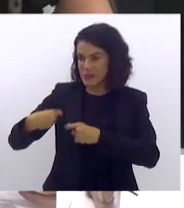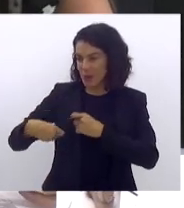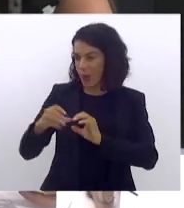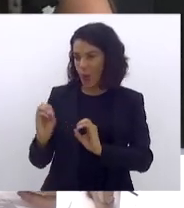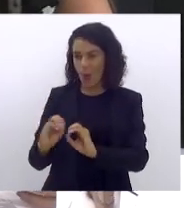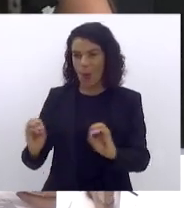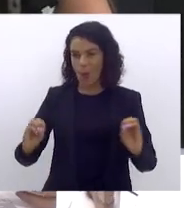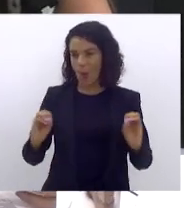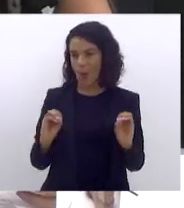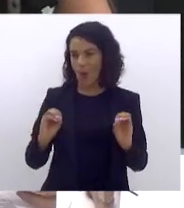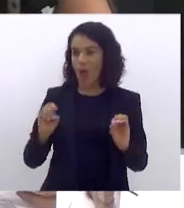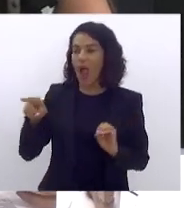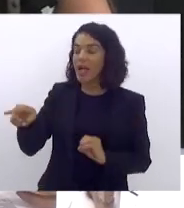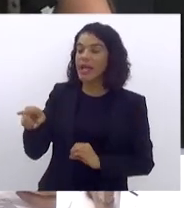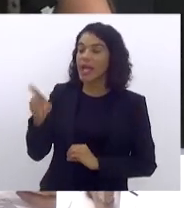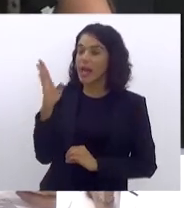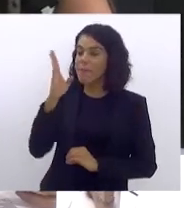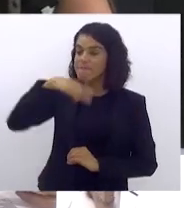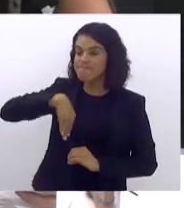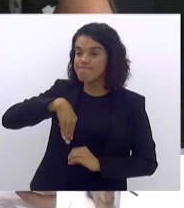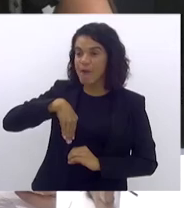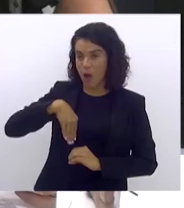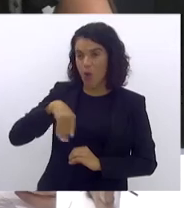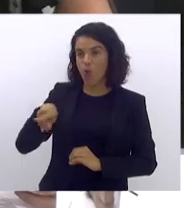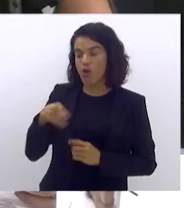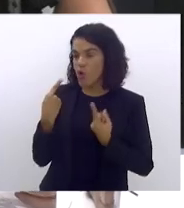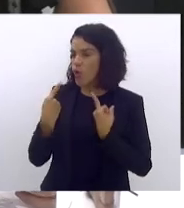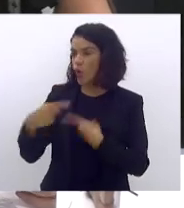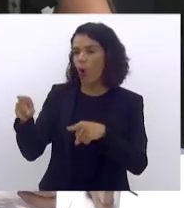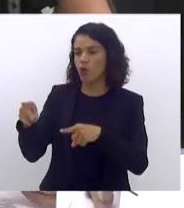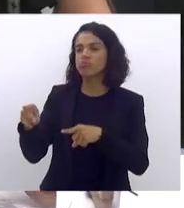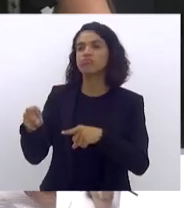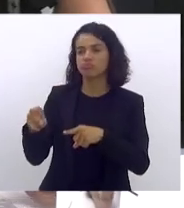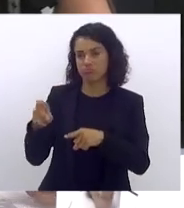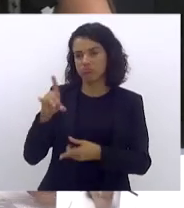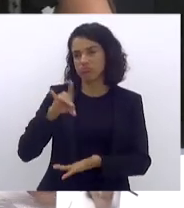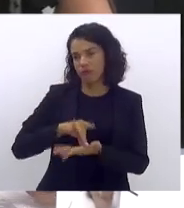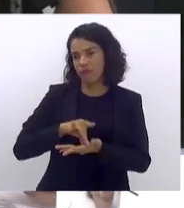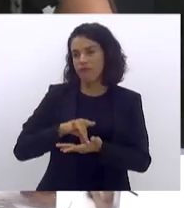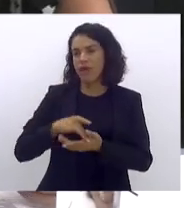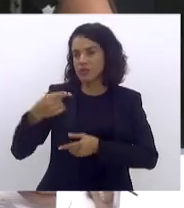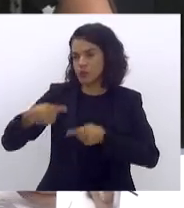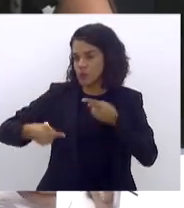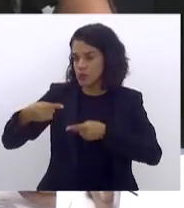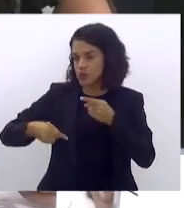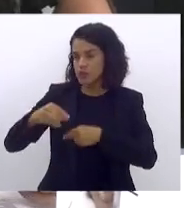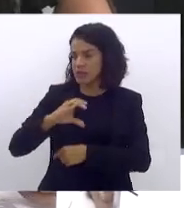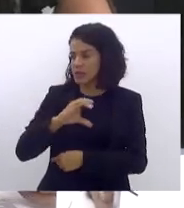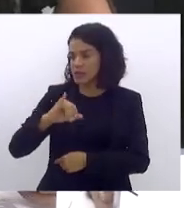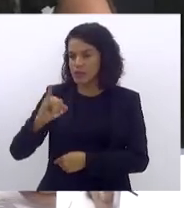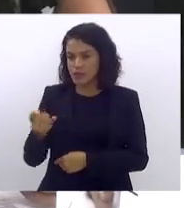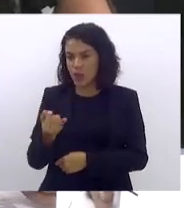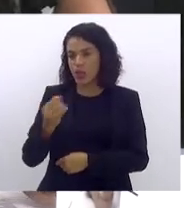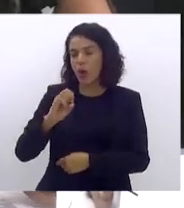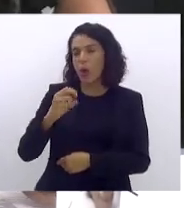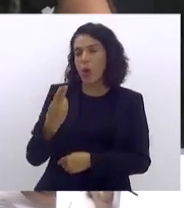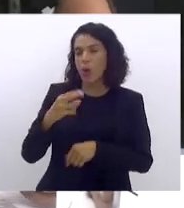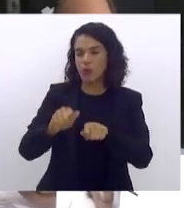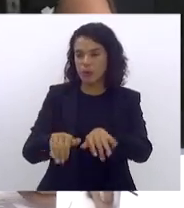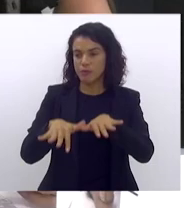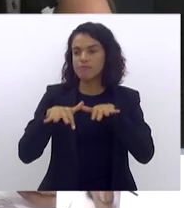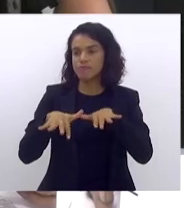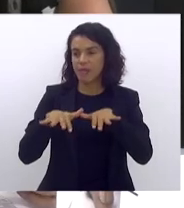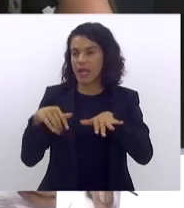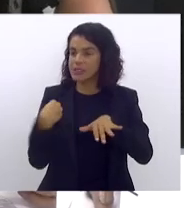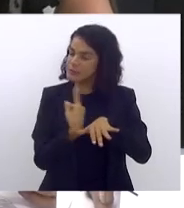coisa que o valha. Aquilo é uma aberração e, contra isso, nós vamos discutir seja aqui na CCJ, seja no plenário, e a gente tem